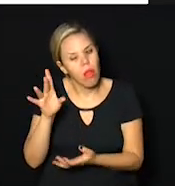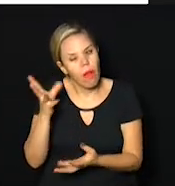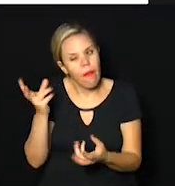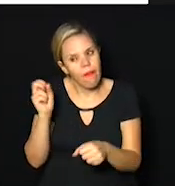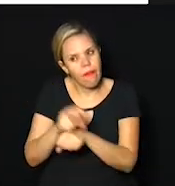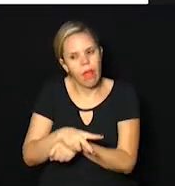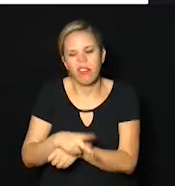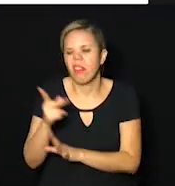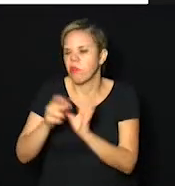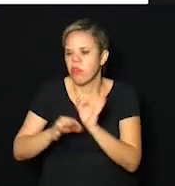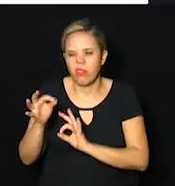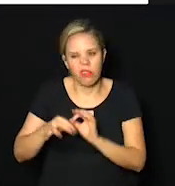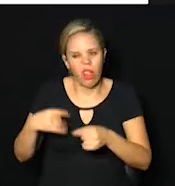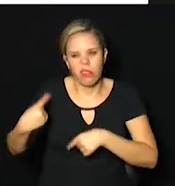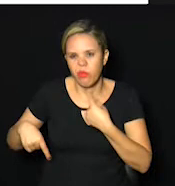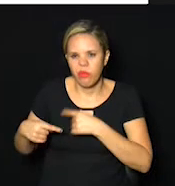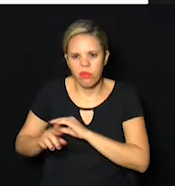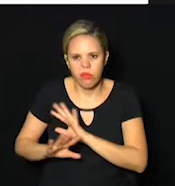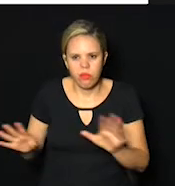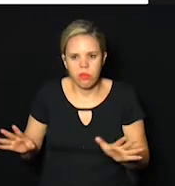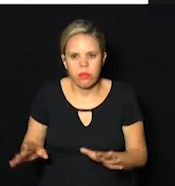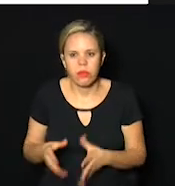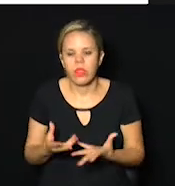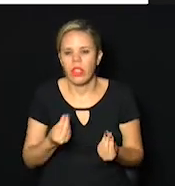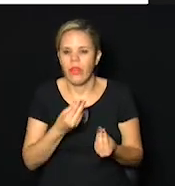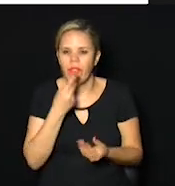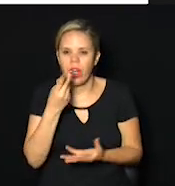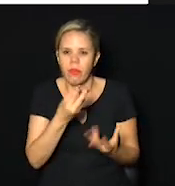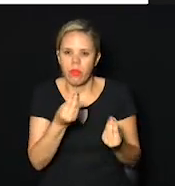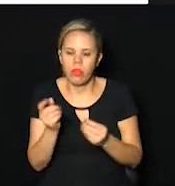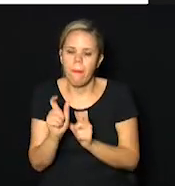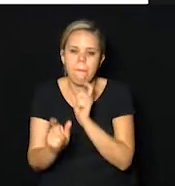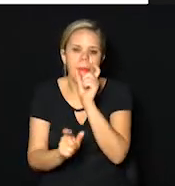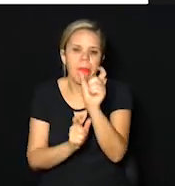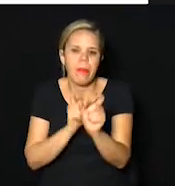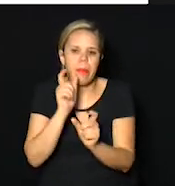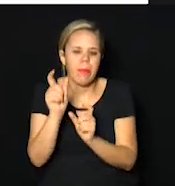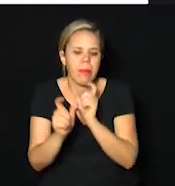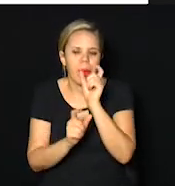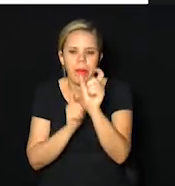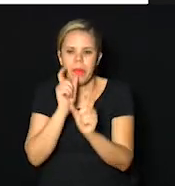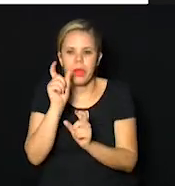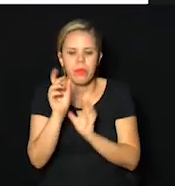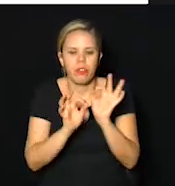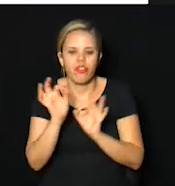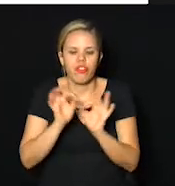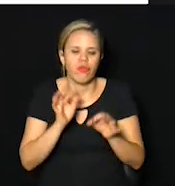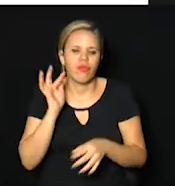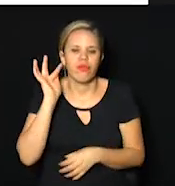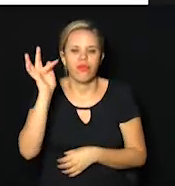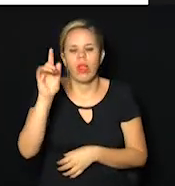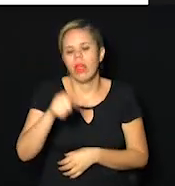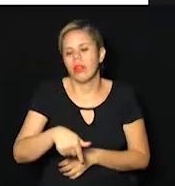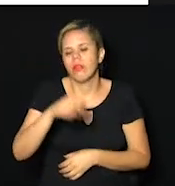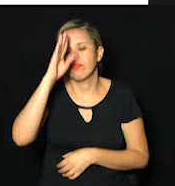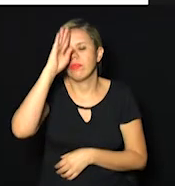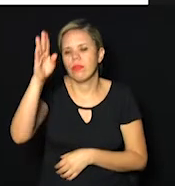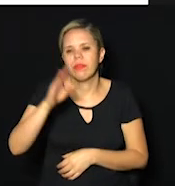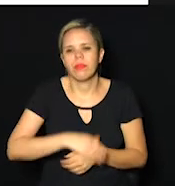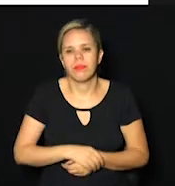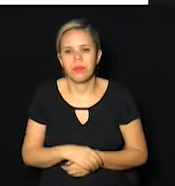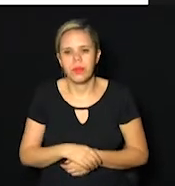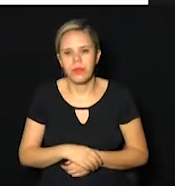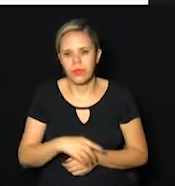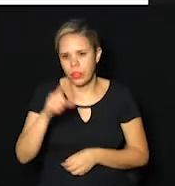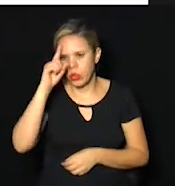tem projeto político. E a gente vai falar muito dessa palavrinha, projeto, projeção, futuro. Isso é fundamental. Então, todo